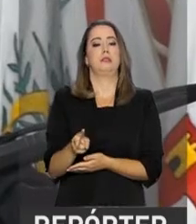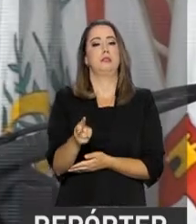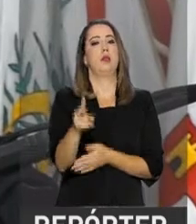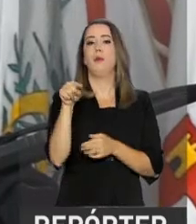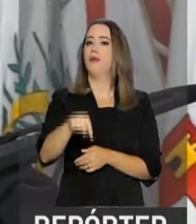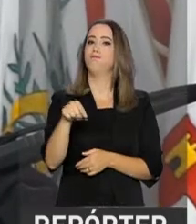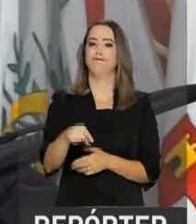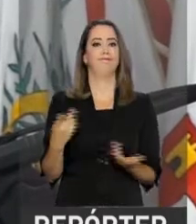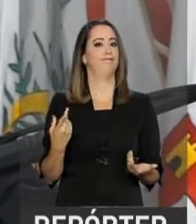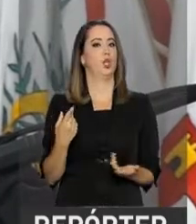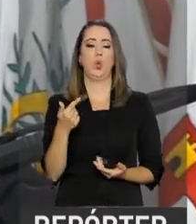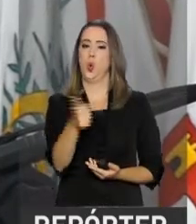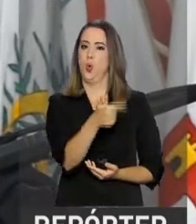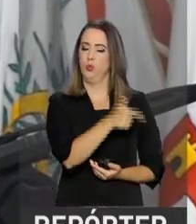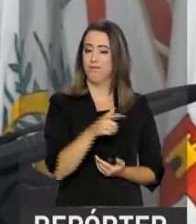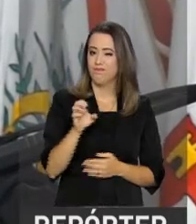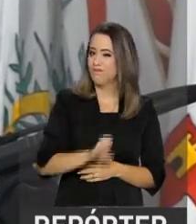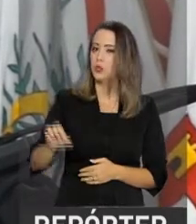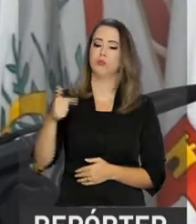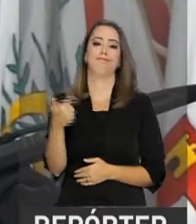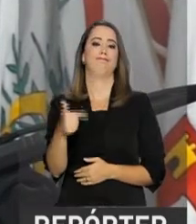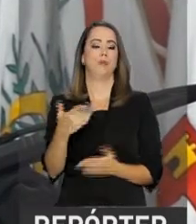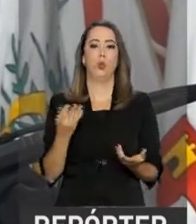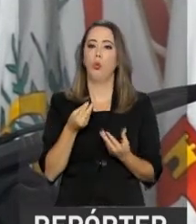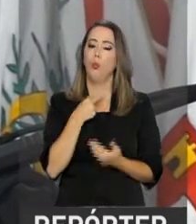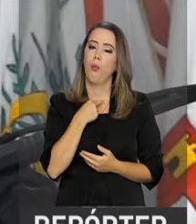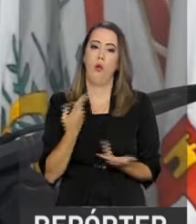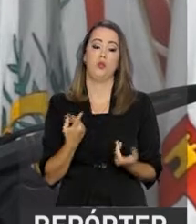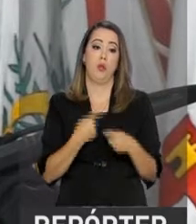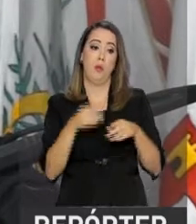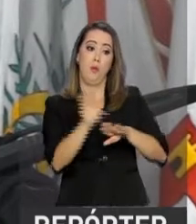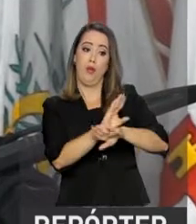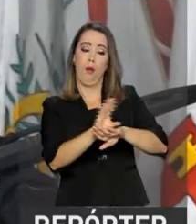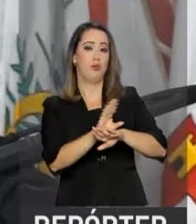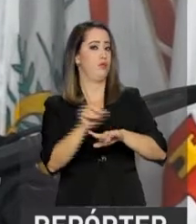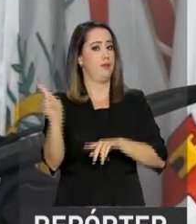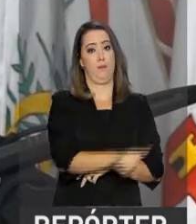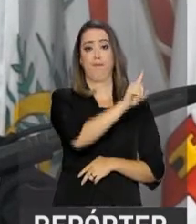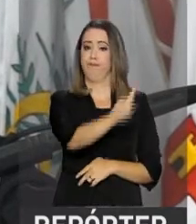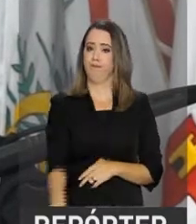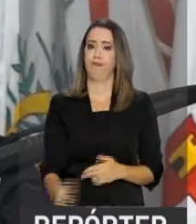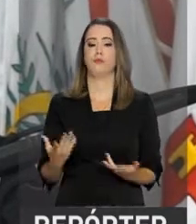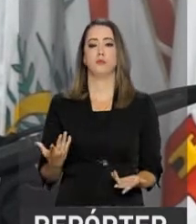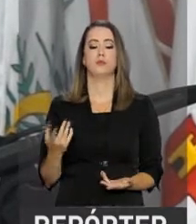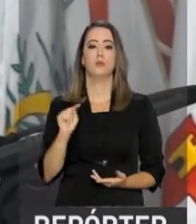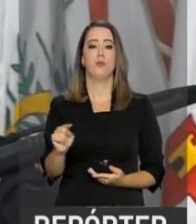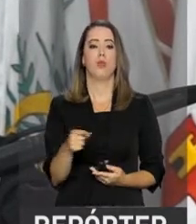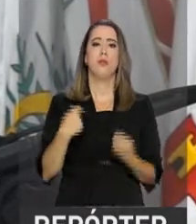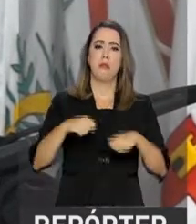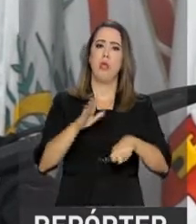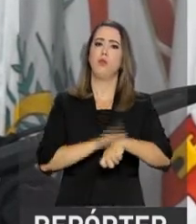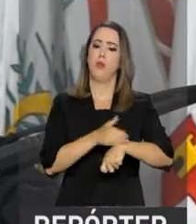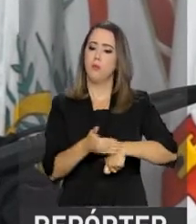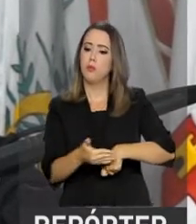nem aqui nem em nenhum outro estado primeiro porque a constituição não permite existe um